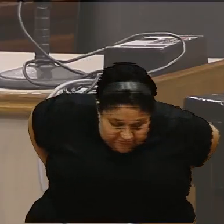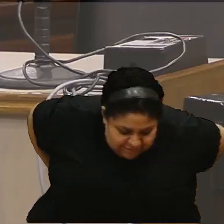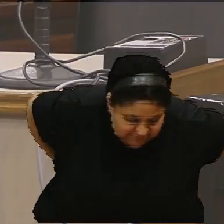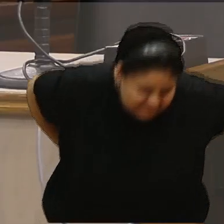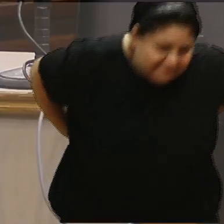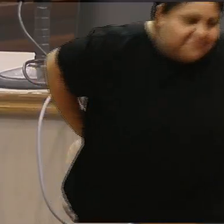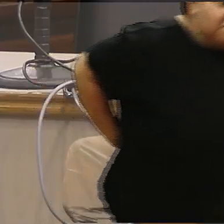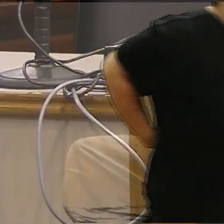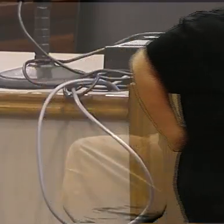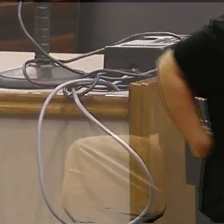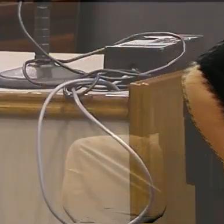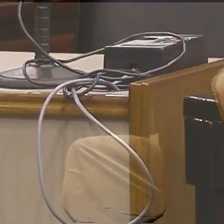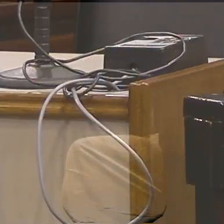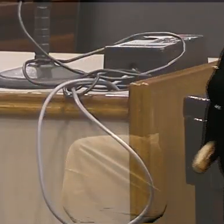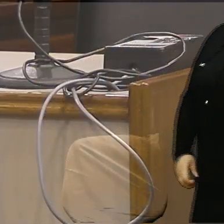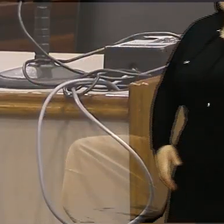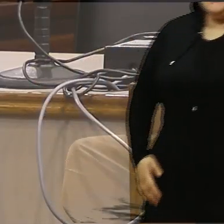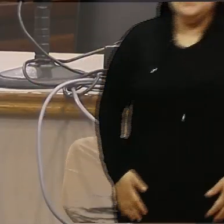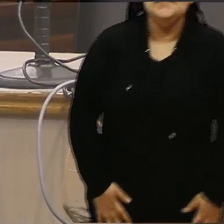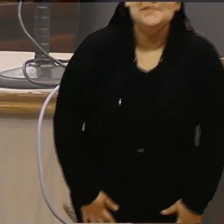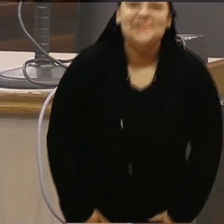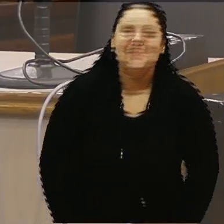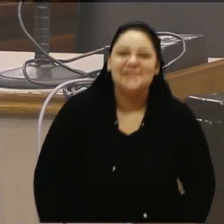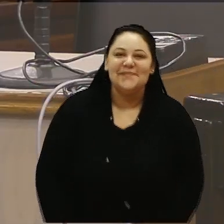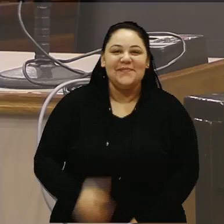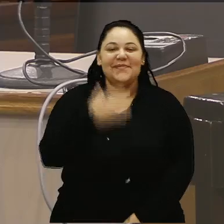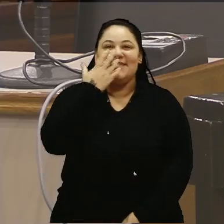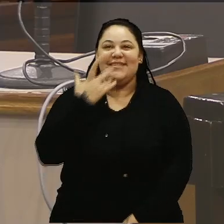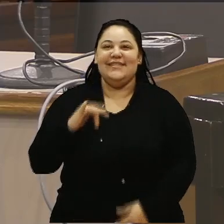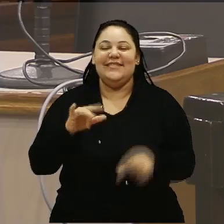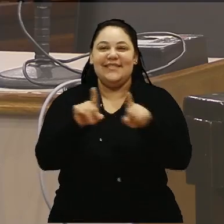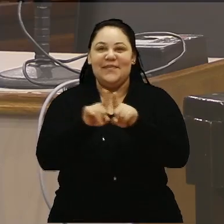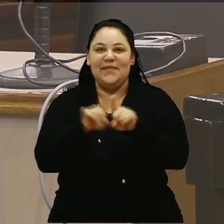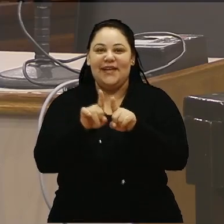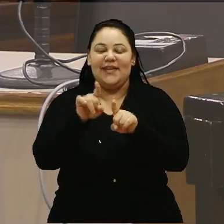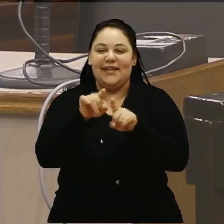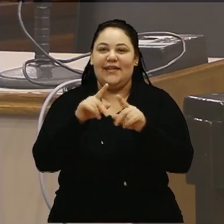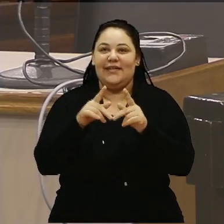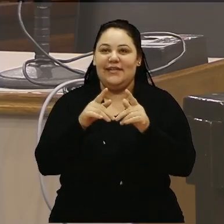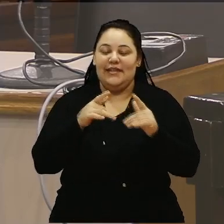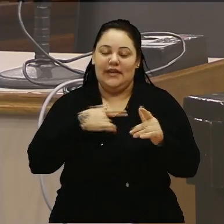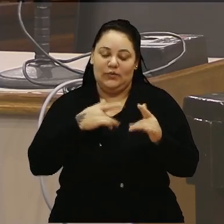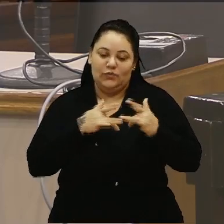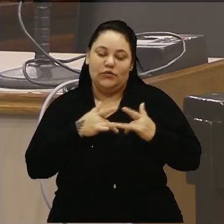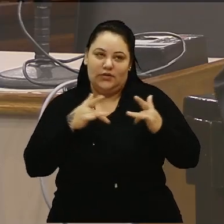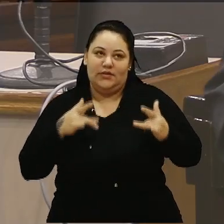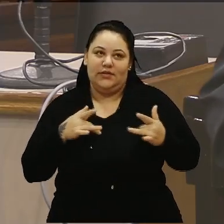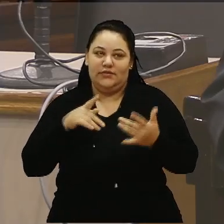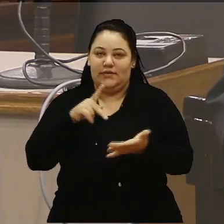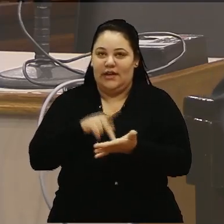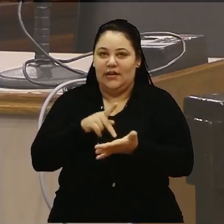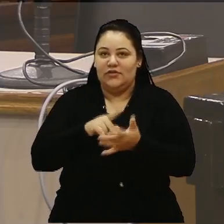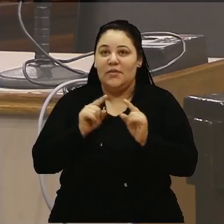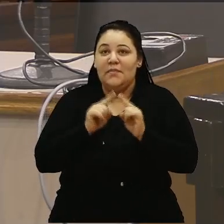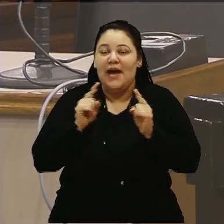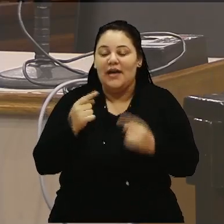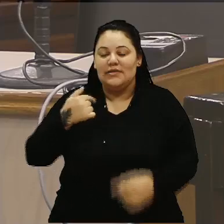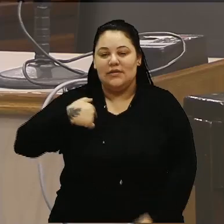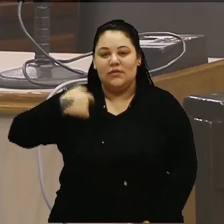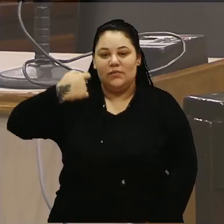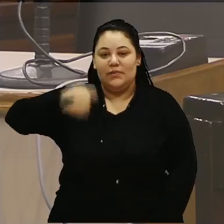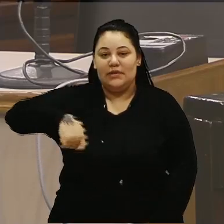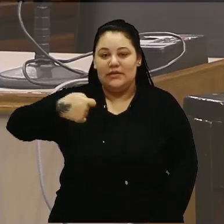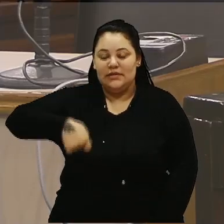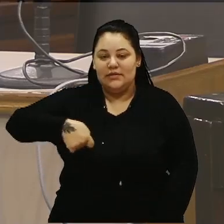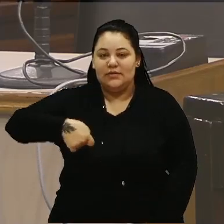pessoas, aquelas crianças, aquelas pessoas inocentes que têm morrido lá. Sou solidário a isso, mas eu preciso